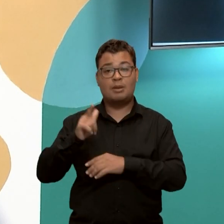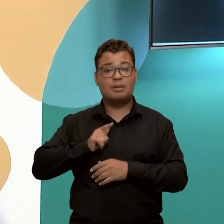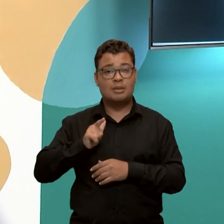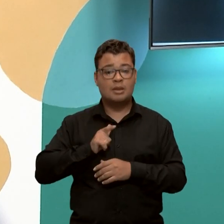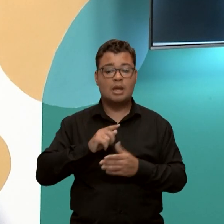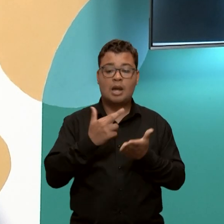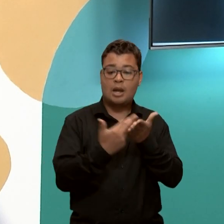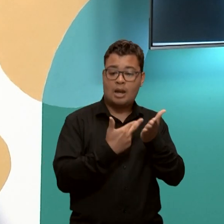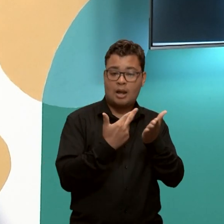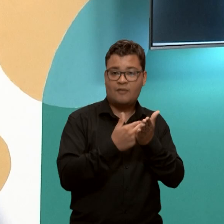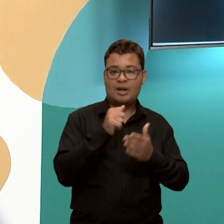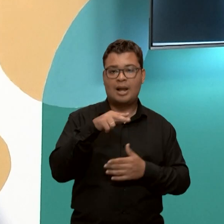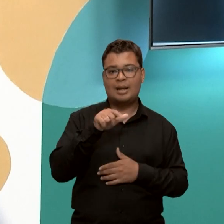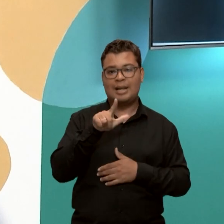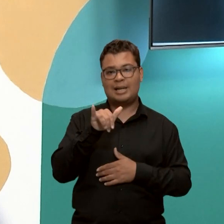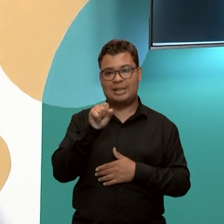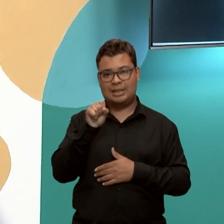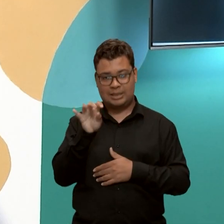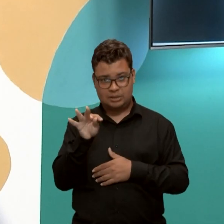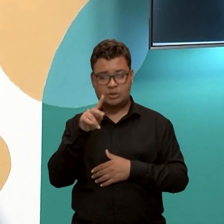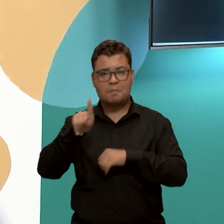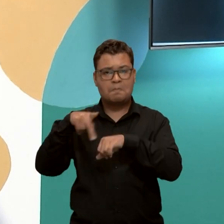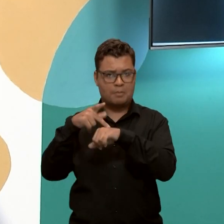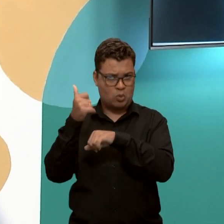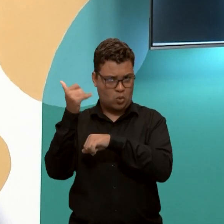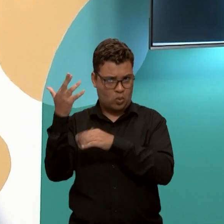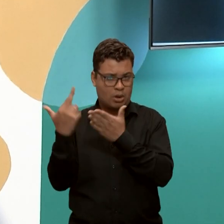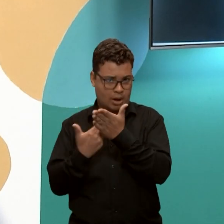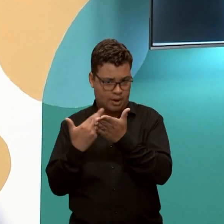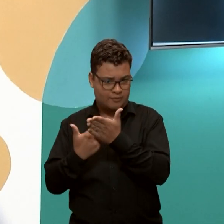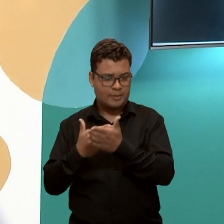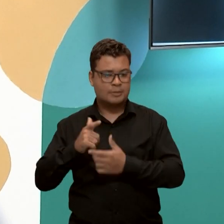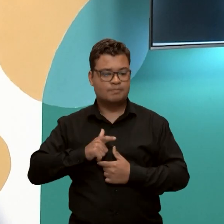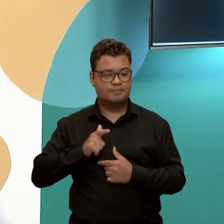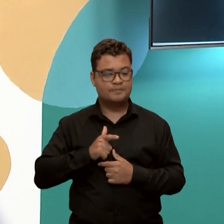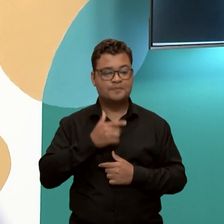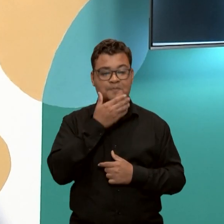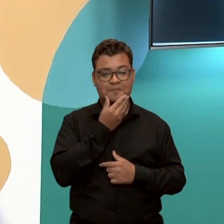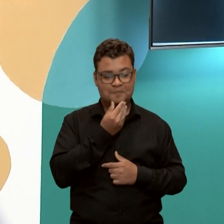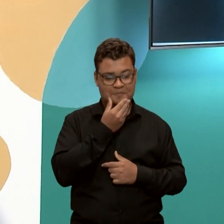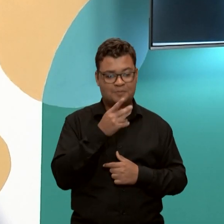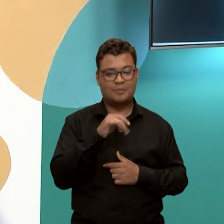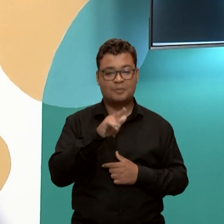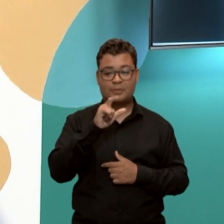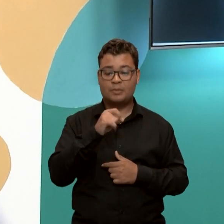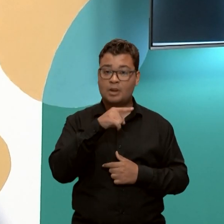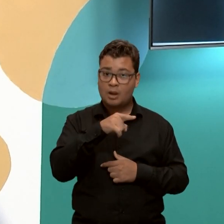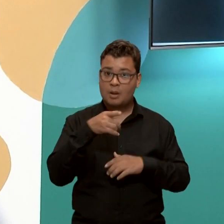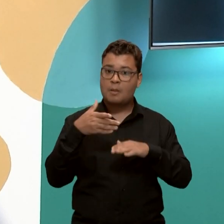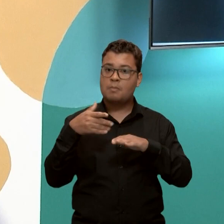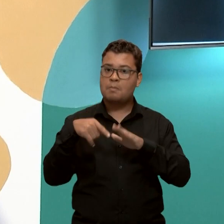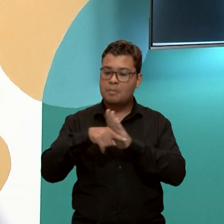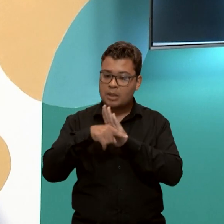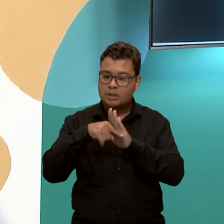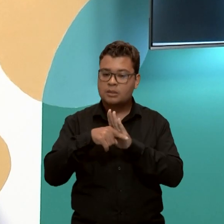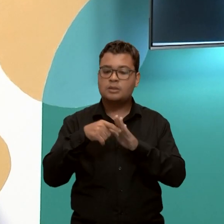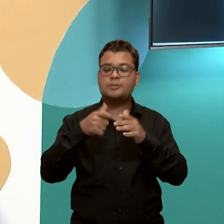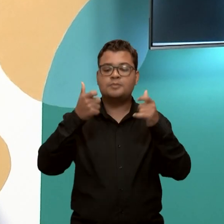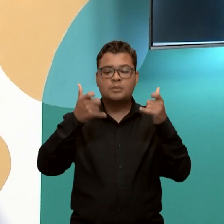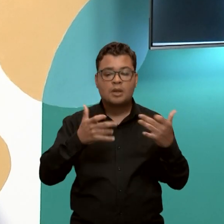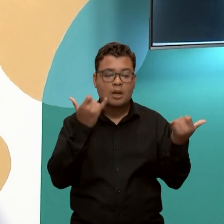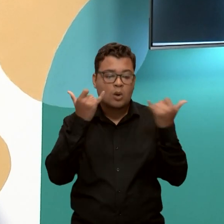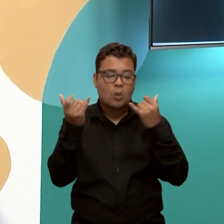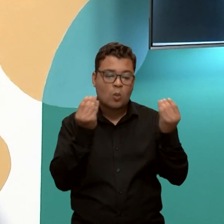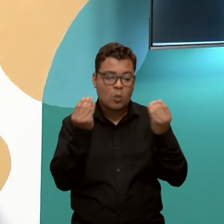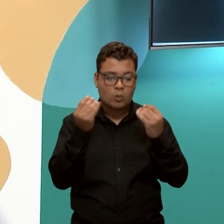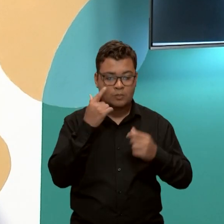estrangeira Analyst. O Paulo Estrela, que é um dos pesquisadores envolvidos nessa pesquisa, nos traz mais informações sobre